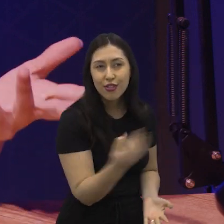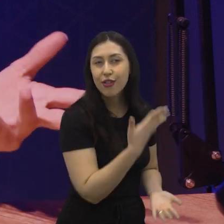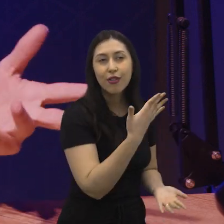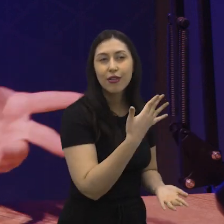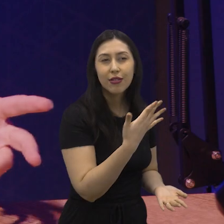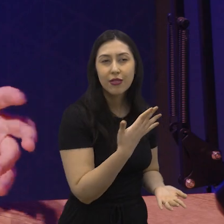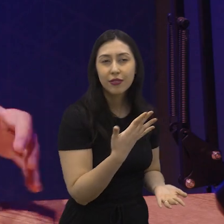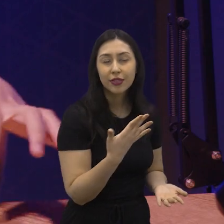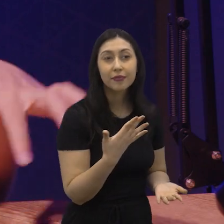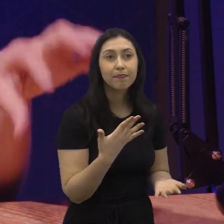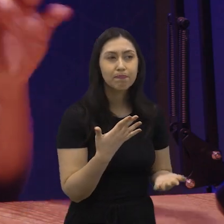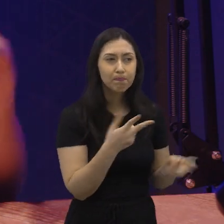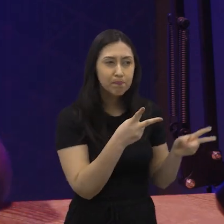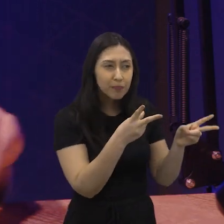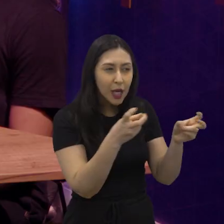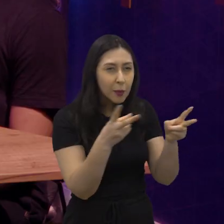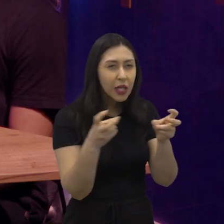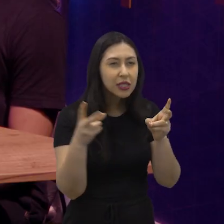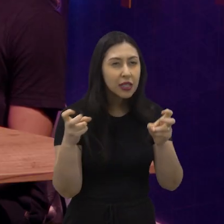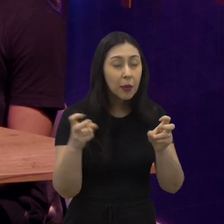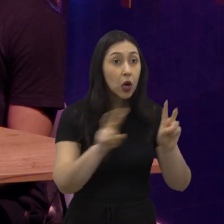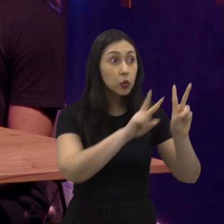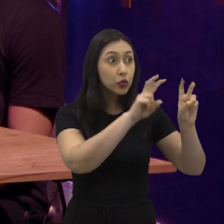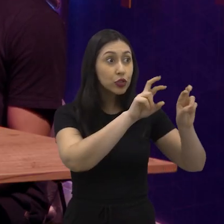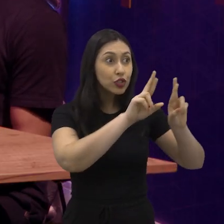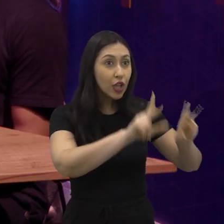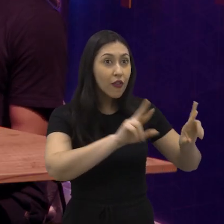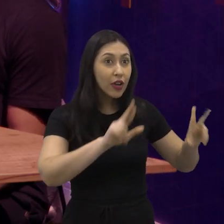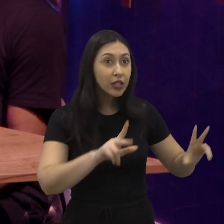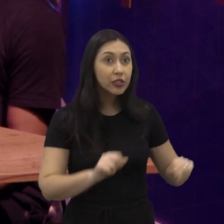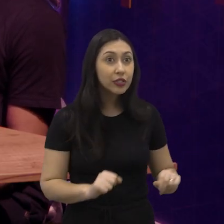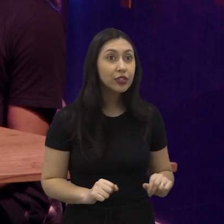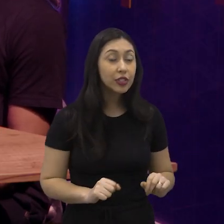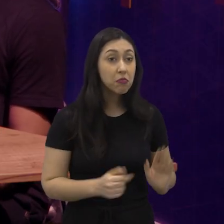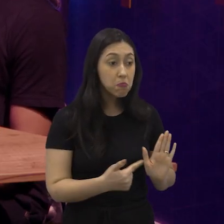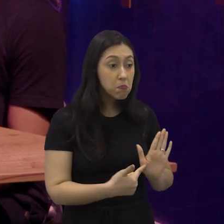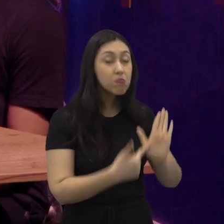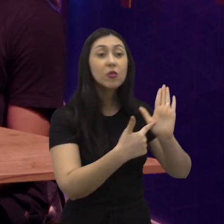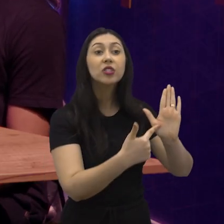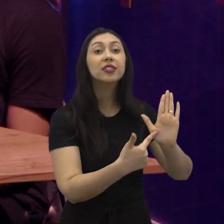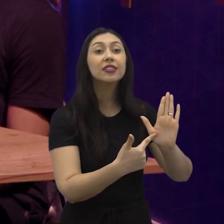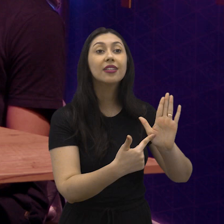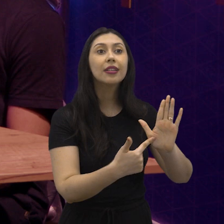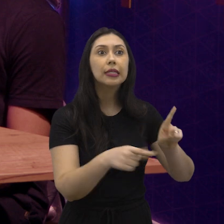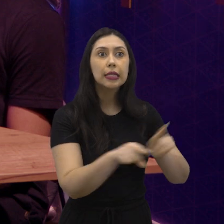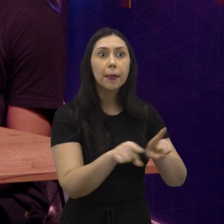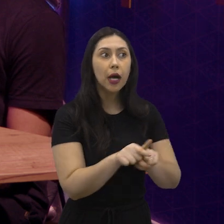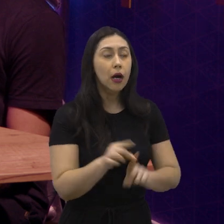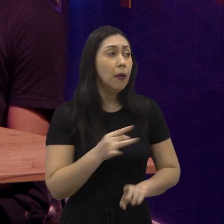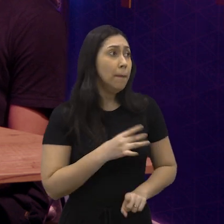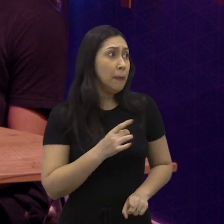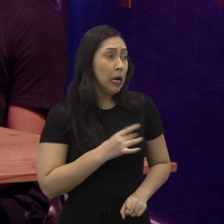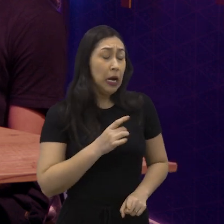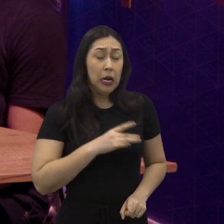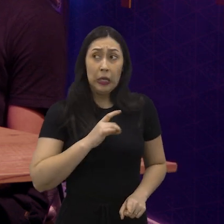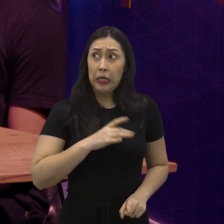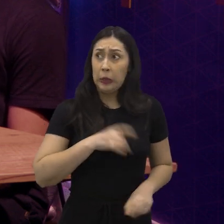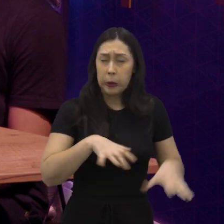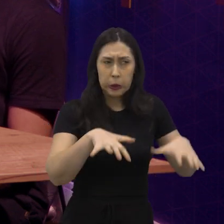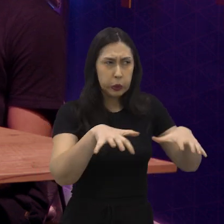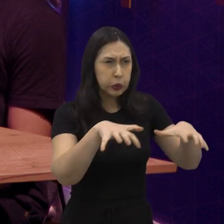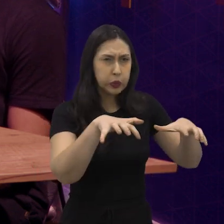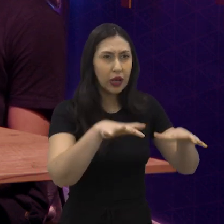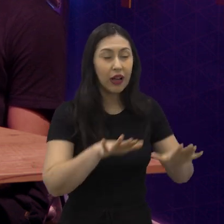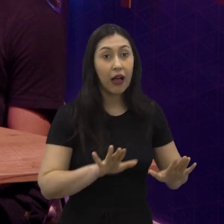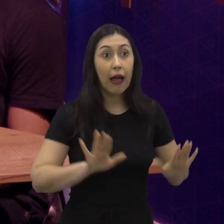inovações tecnológicas, então a gente vai vendo outros elementos e o ser humano colocados na história e tendo mais o terror, assim, pelo terror,